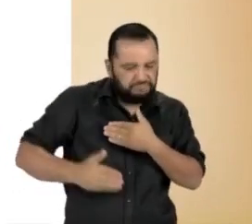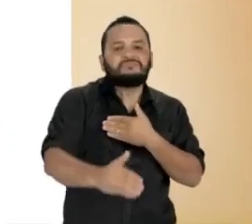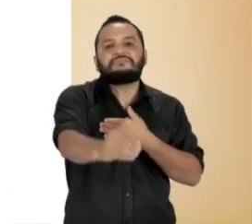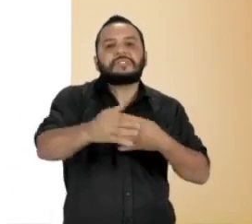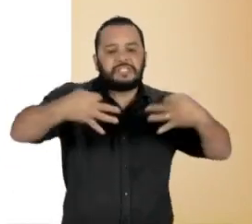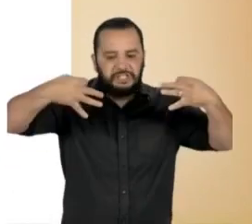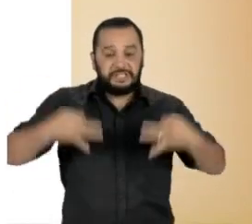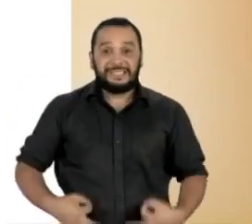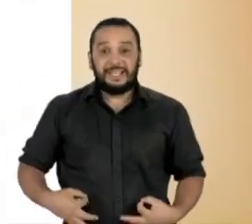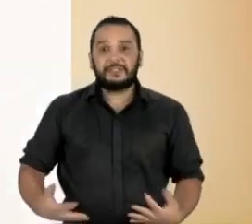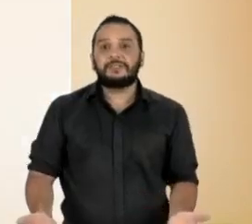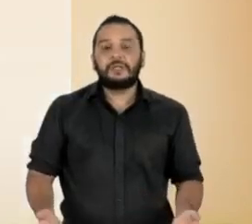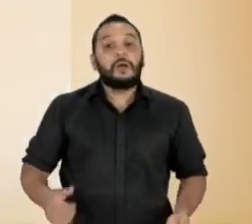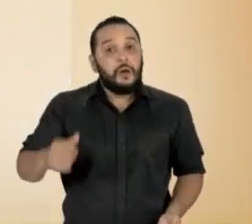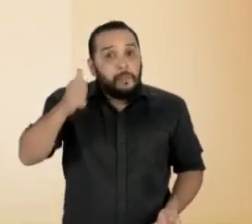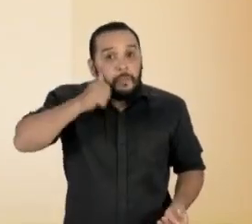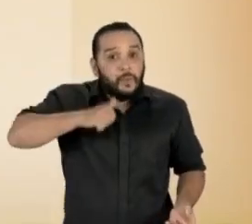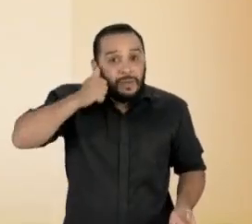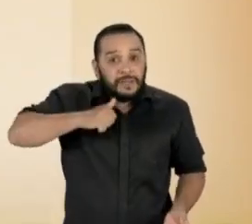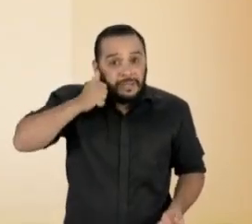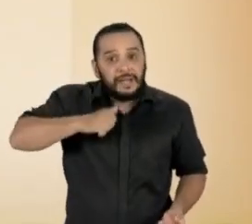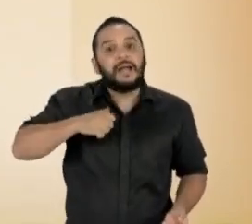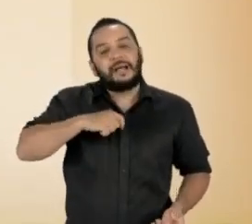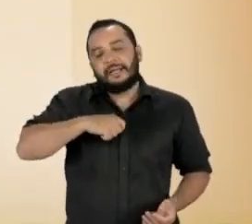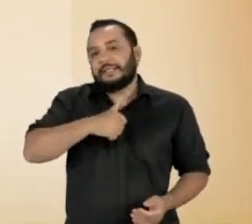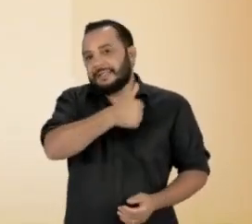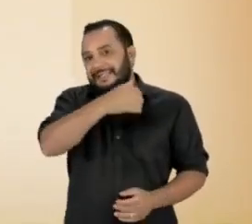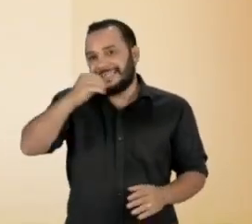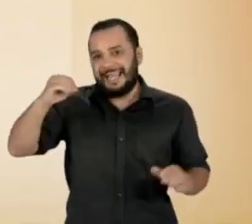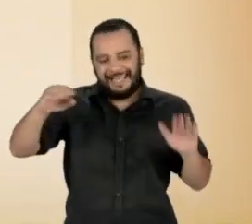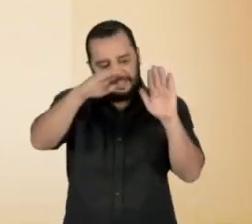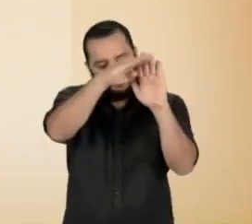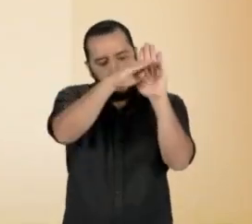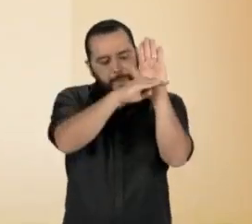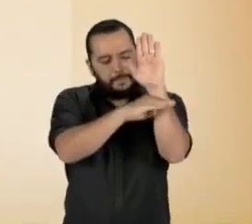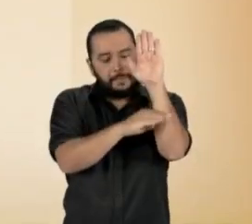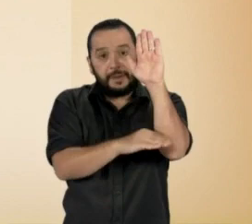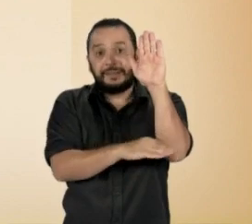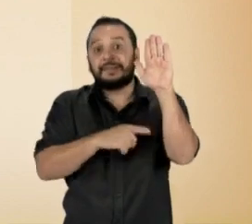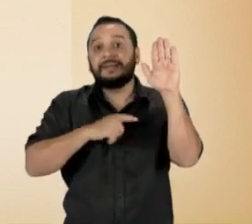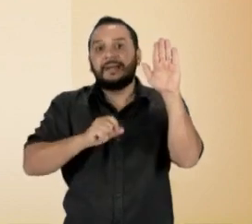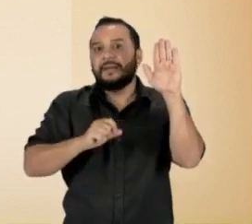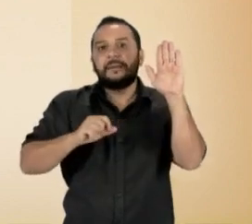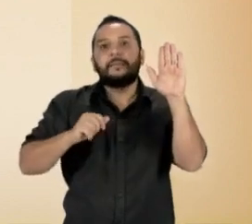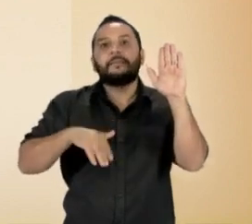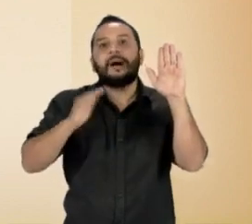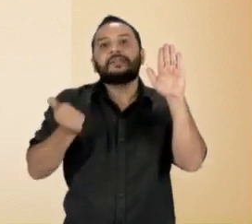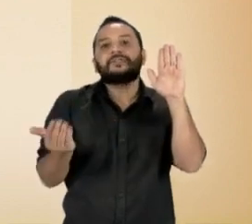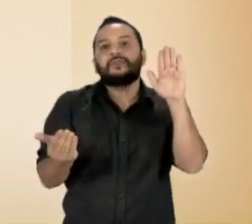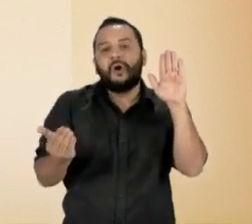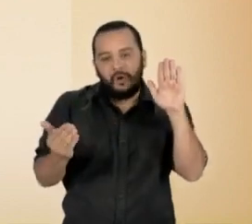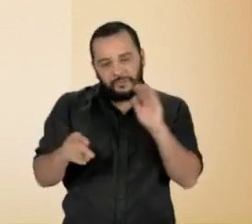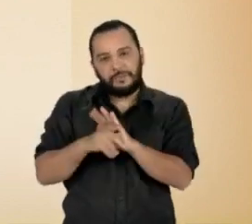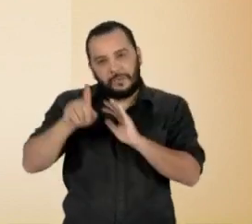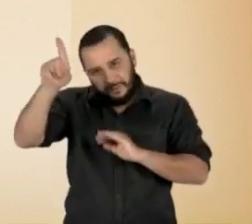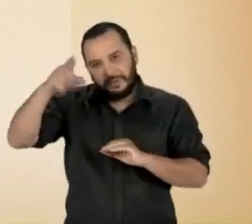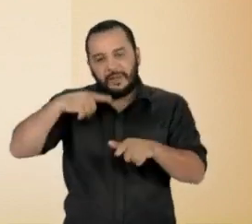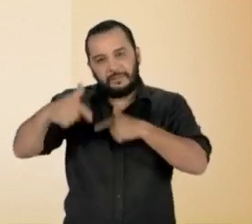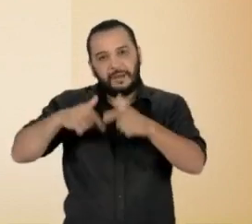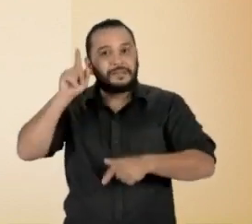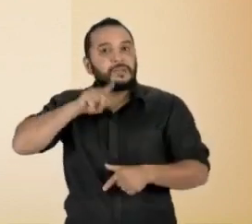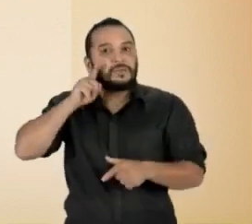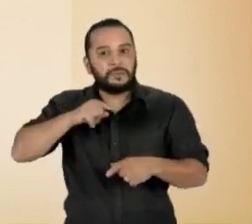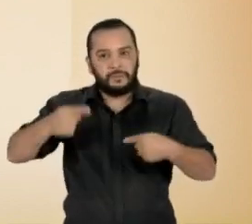das 100 mulheres inspiradoras e influentes deste ano, se destacam a mais jovem congressista americana,